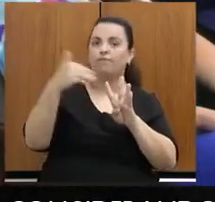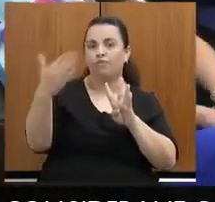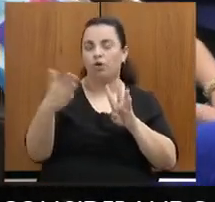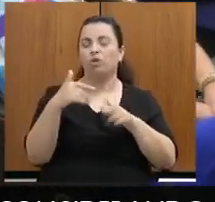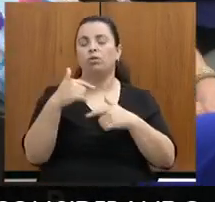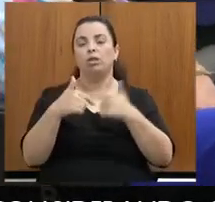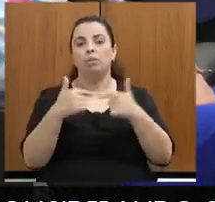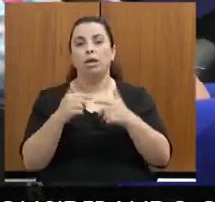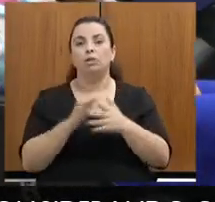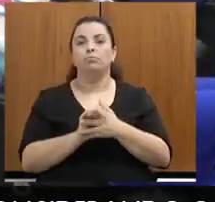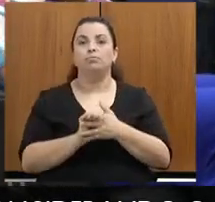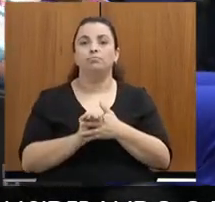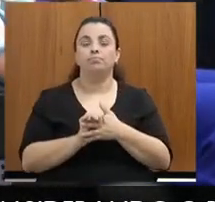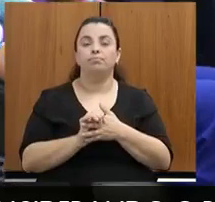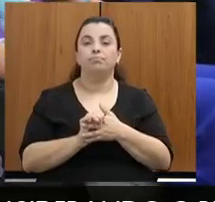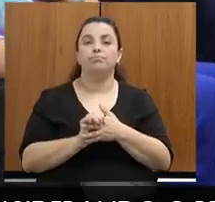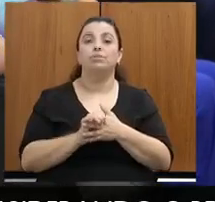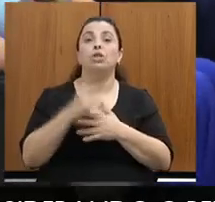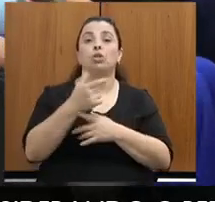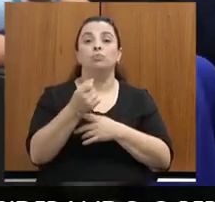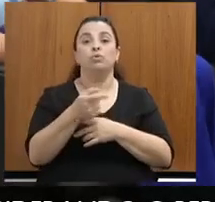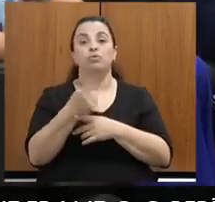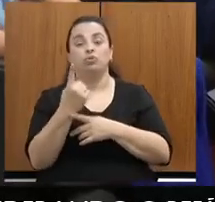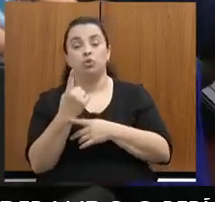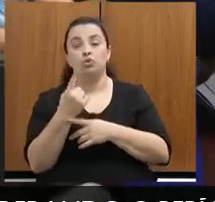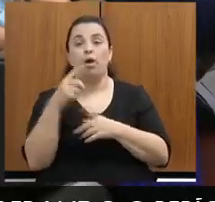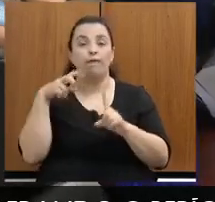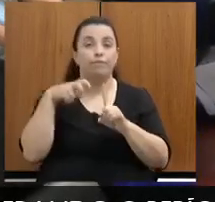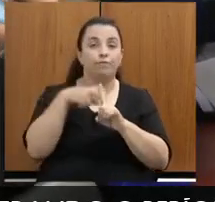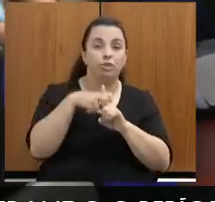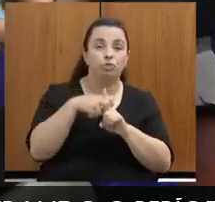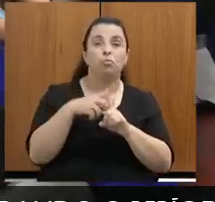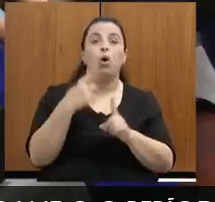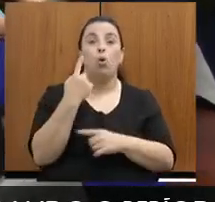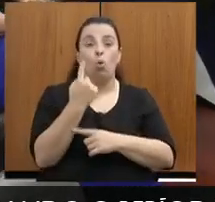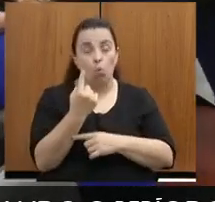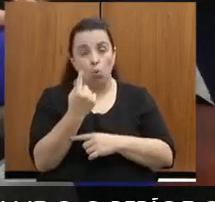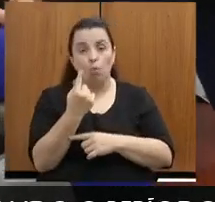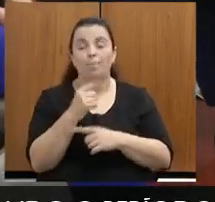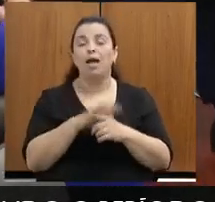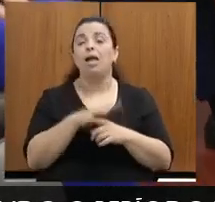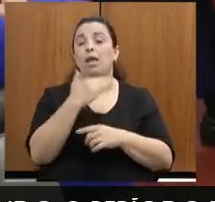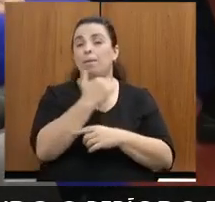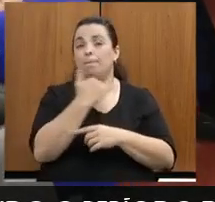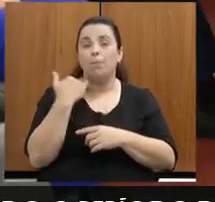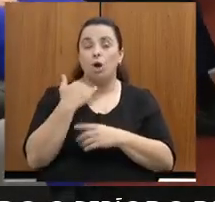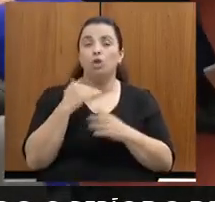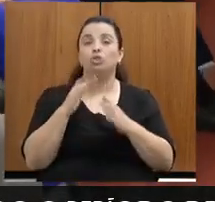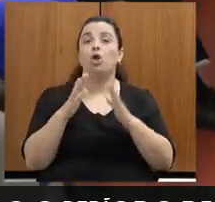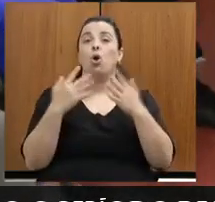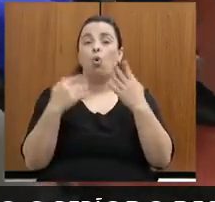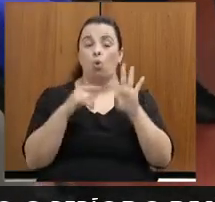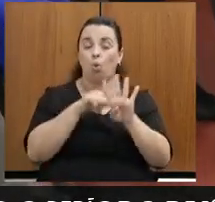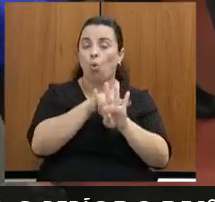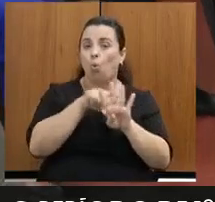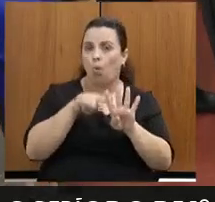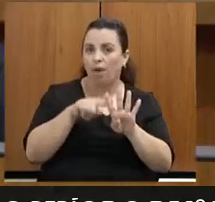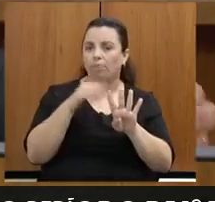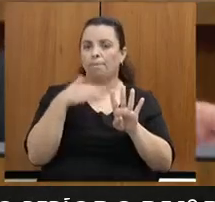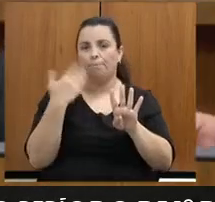vitimização uma pessoa e letalidade 4 sendo duas em serviço e duas fora de serviço